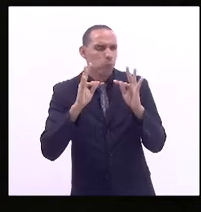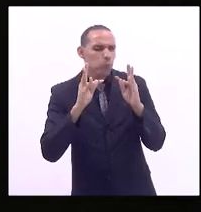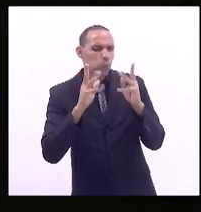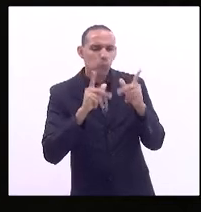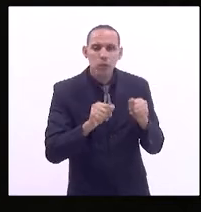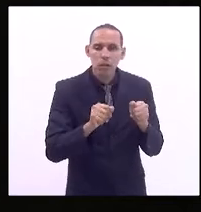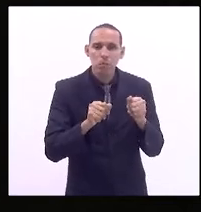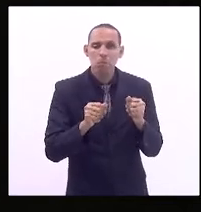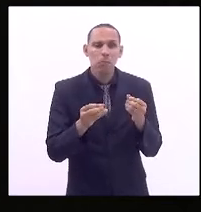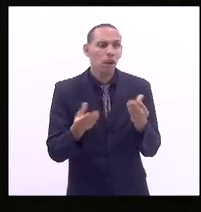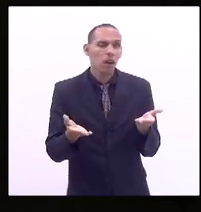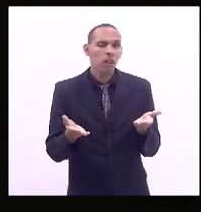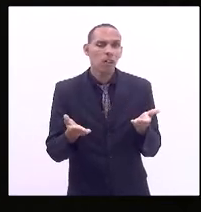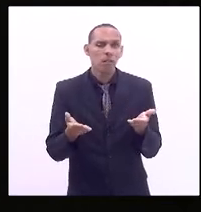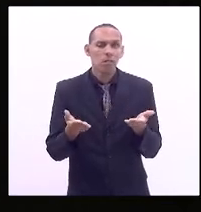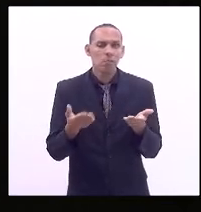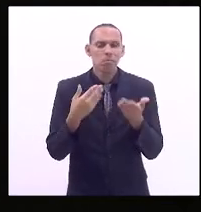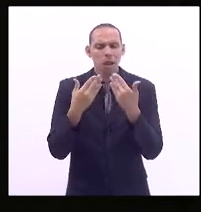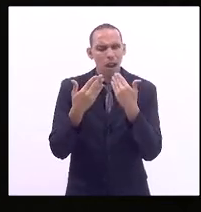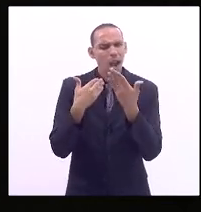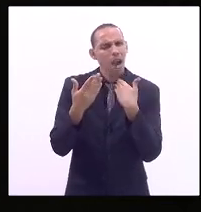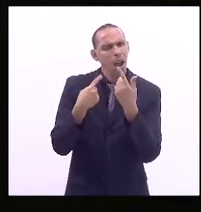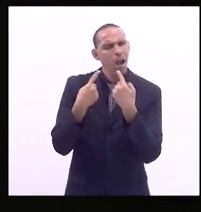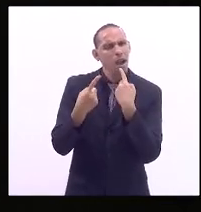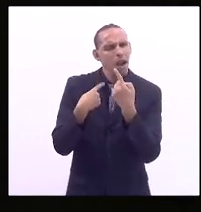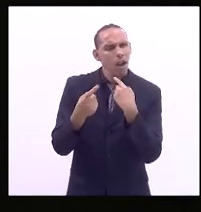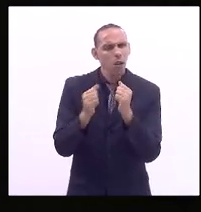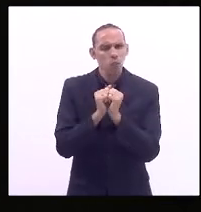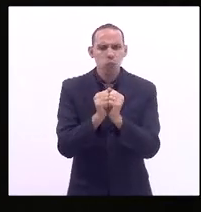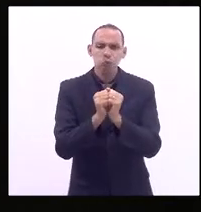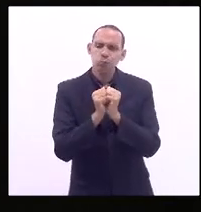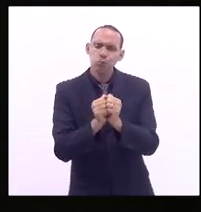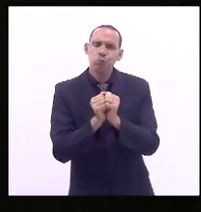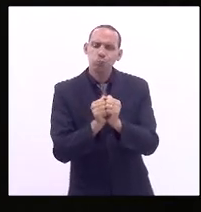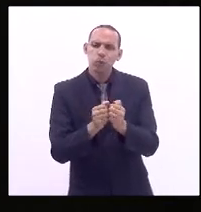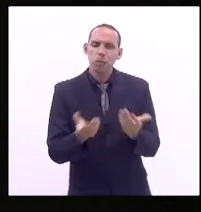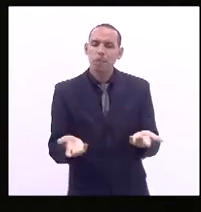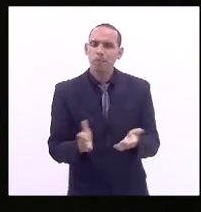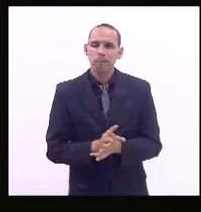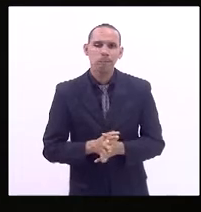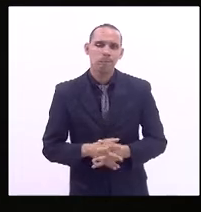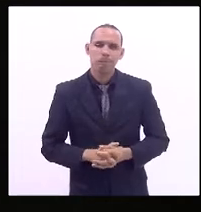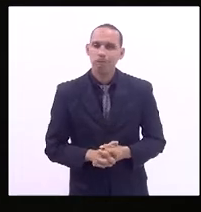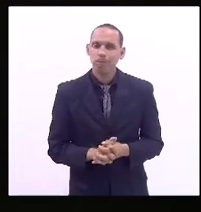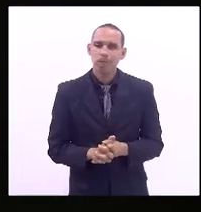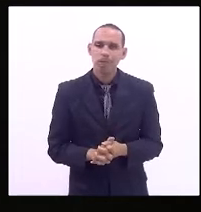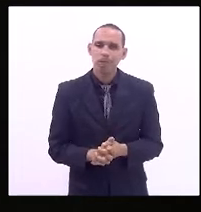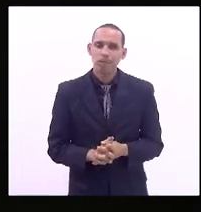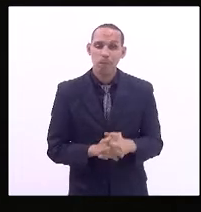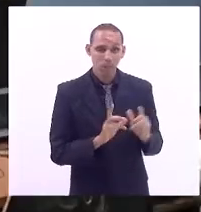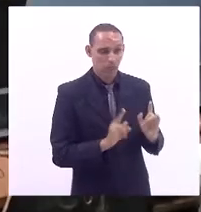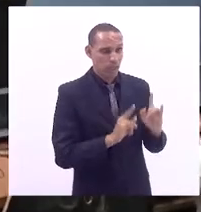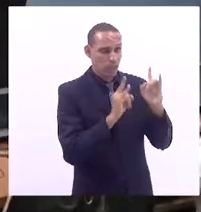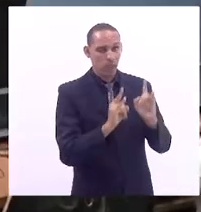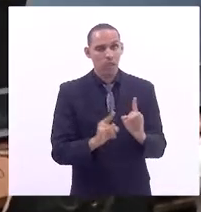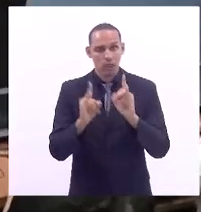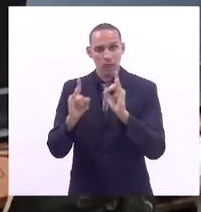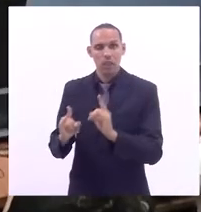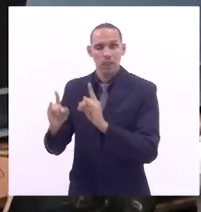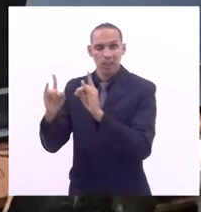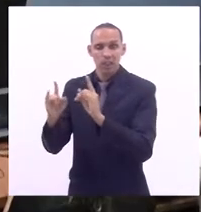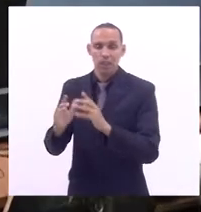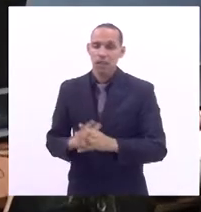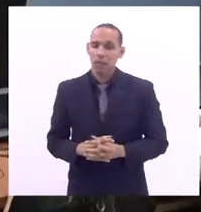para trás estar debatendo junto conosco essa questão esses Imóveis